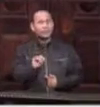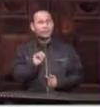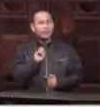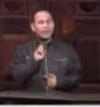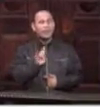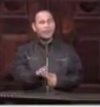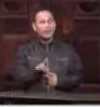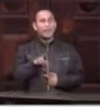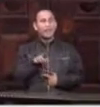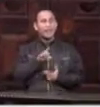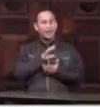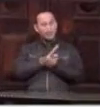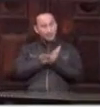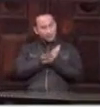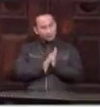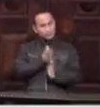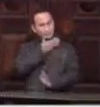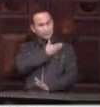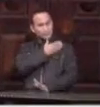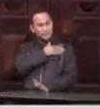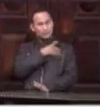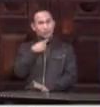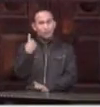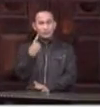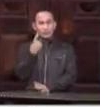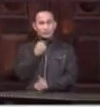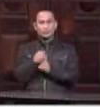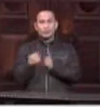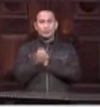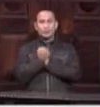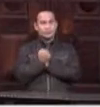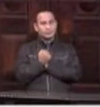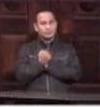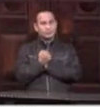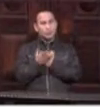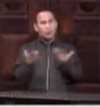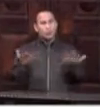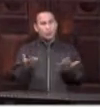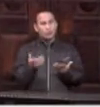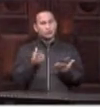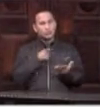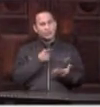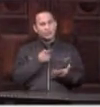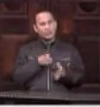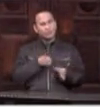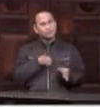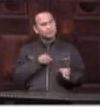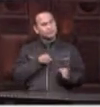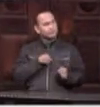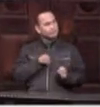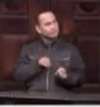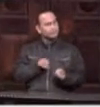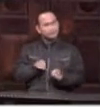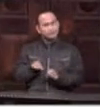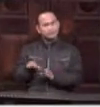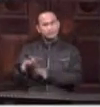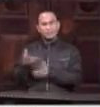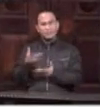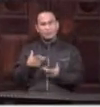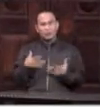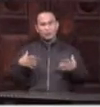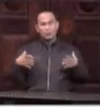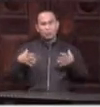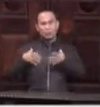o racismo na nossa sociedade. Hoje o nosso mandato tem coordenado, com a participação de outros mandatos dessa